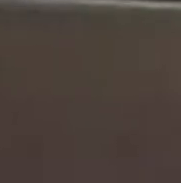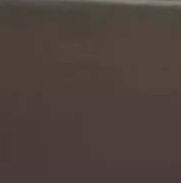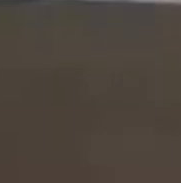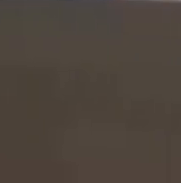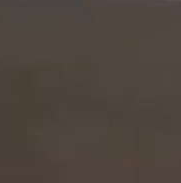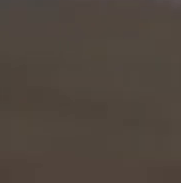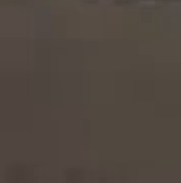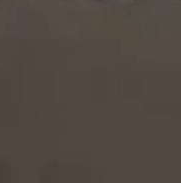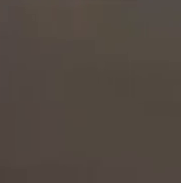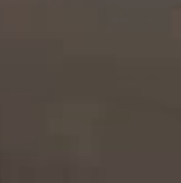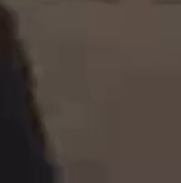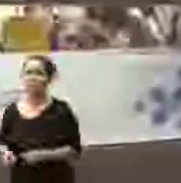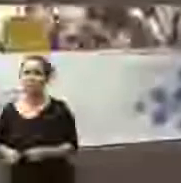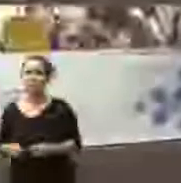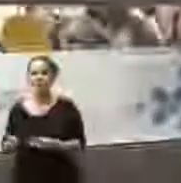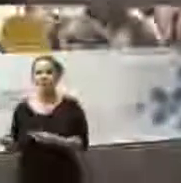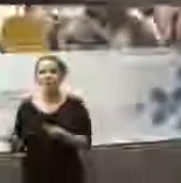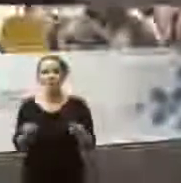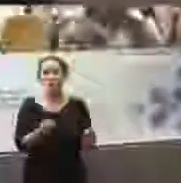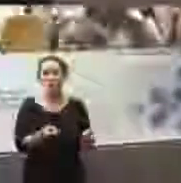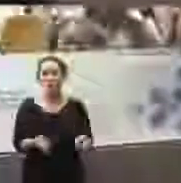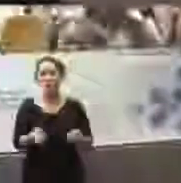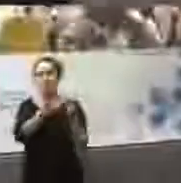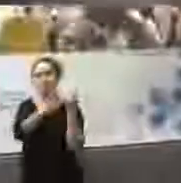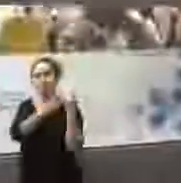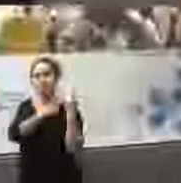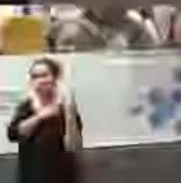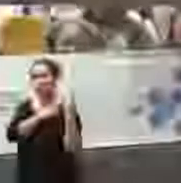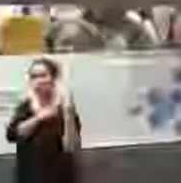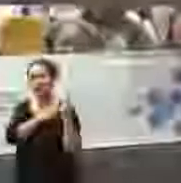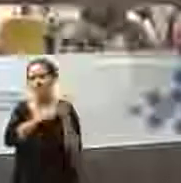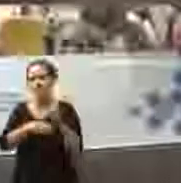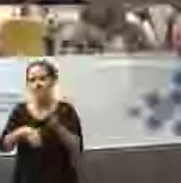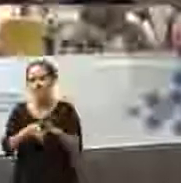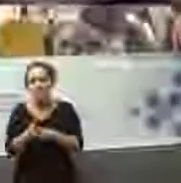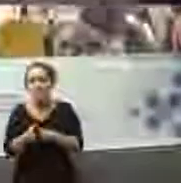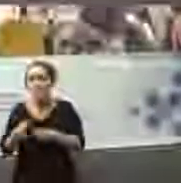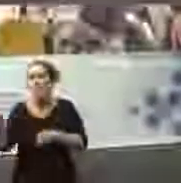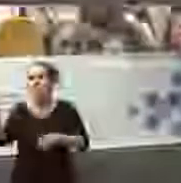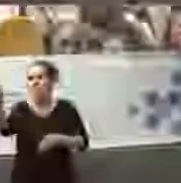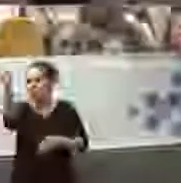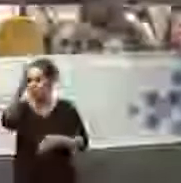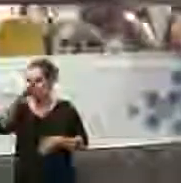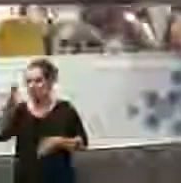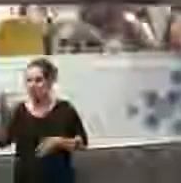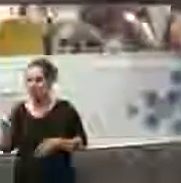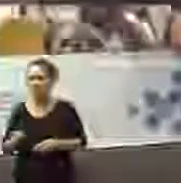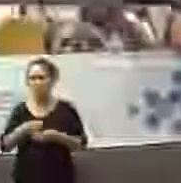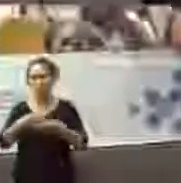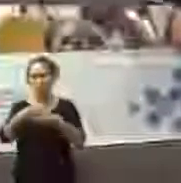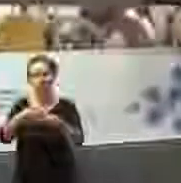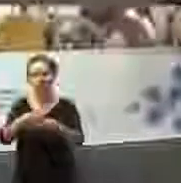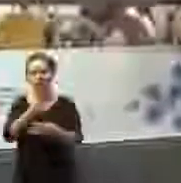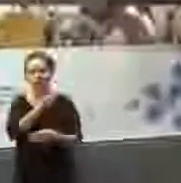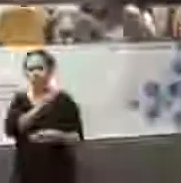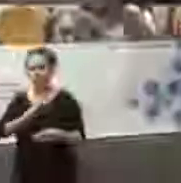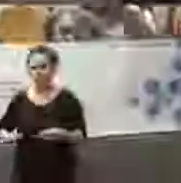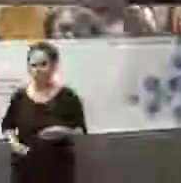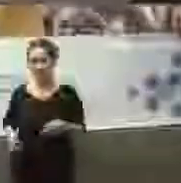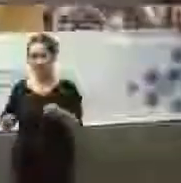convidamos também sua excelência o secretário de estado de saúde do distrito federal e representante do conaci doutor humberto